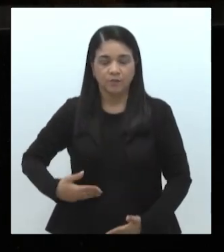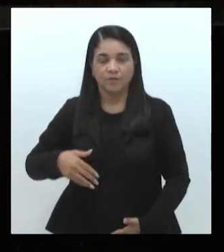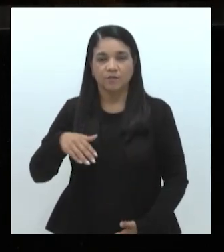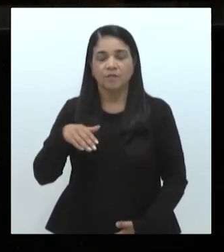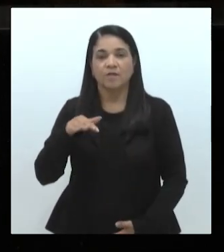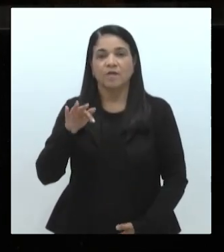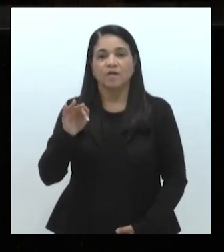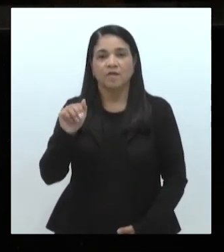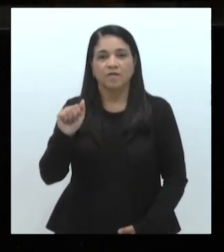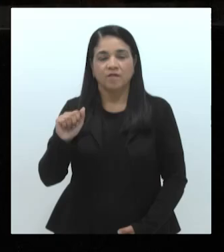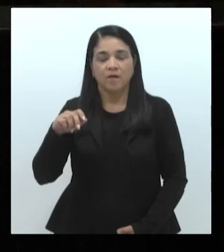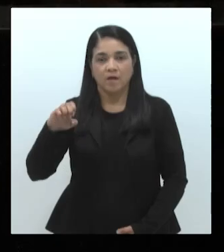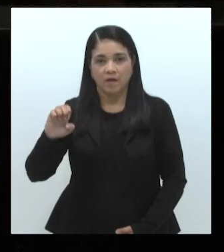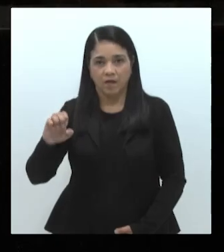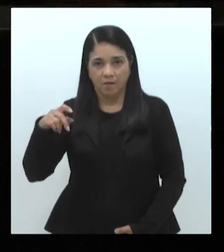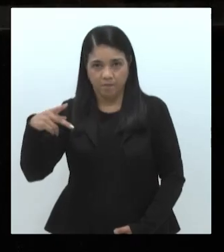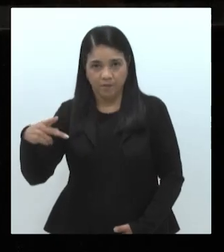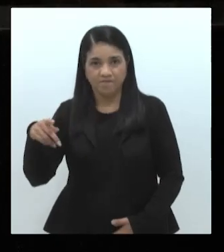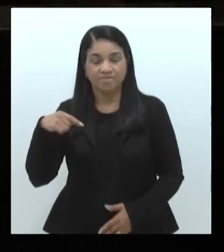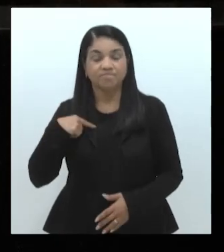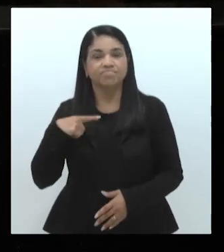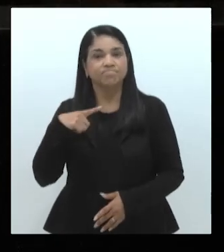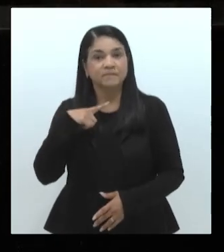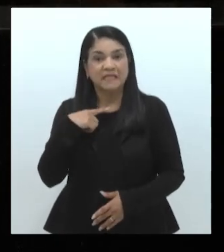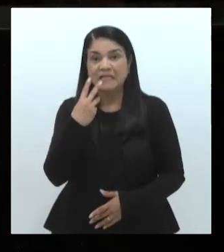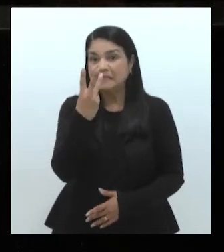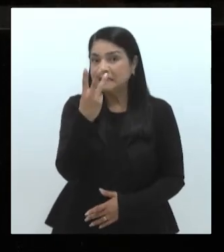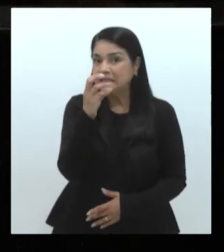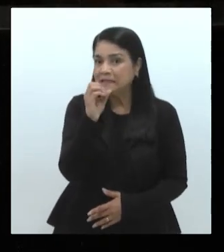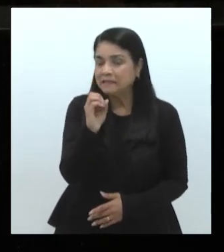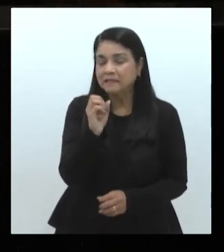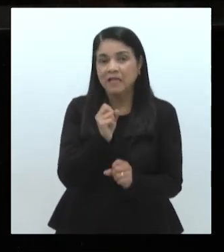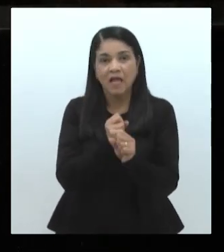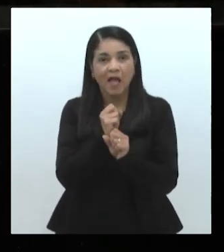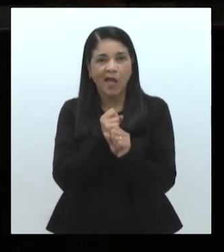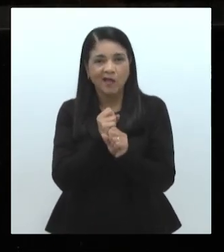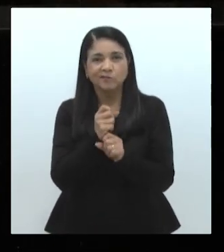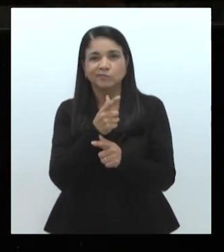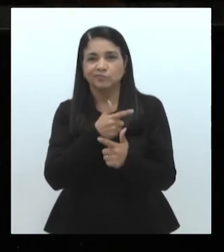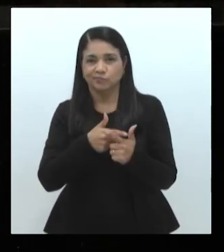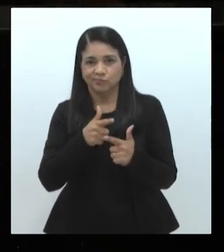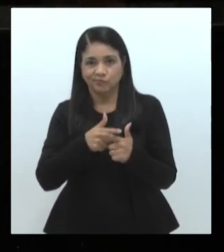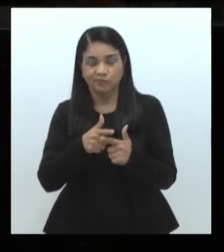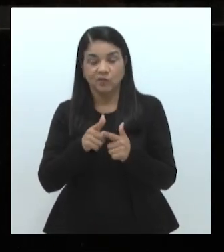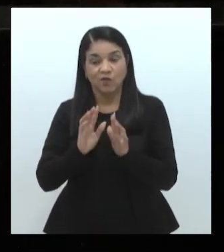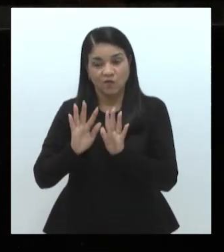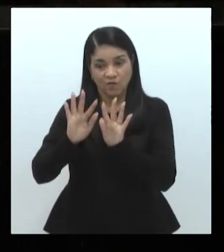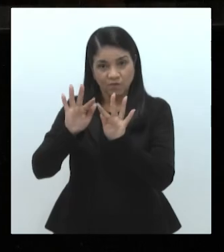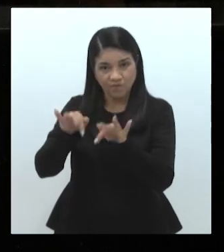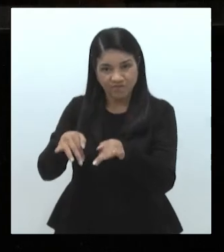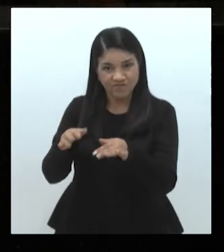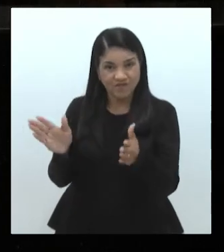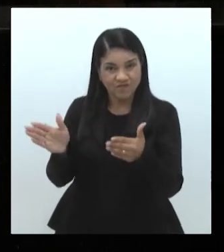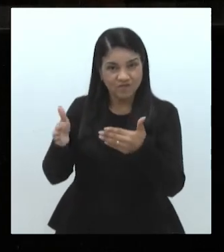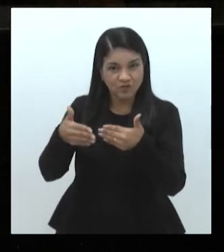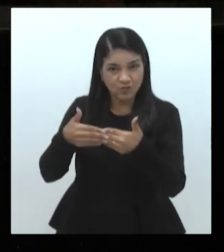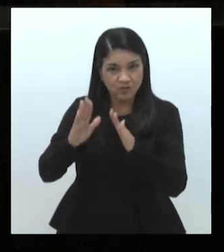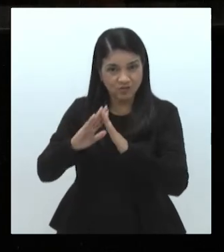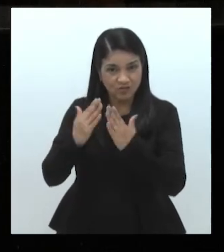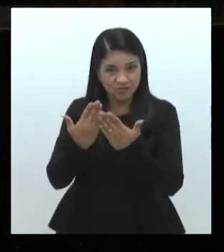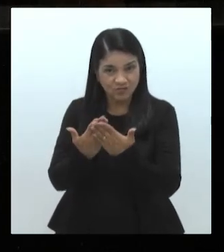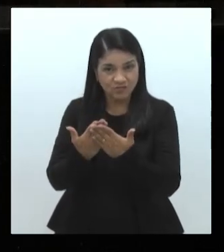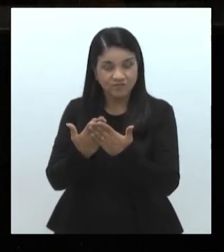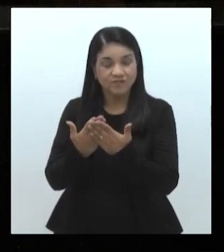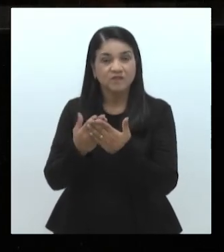peso de uma incerteza há 30 anos. Com o fim da fundação, muitos servidores foram